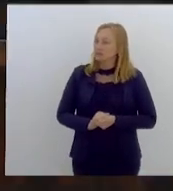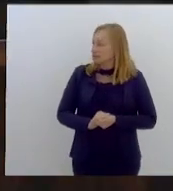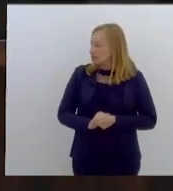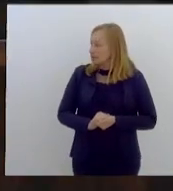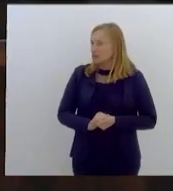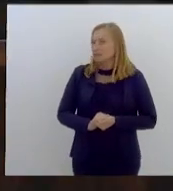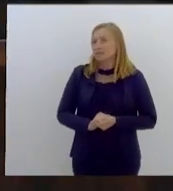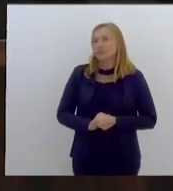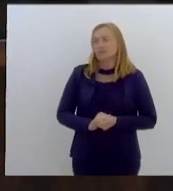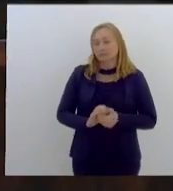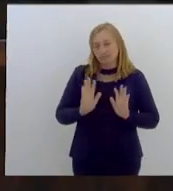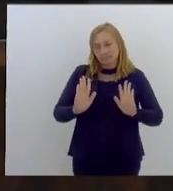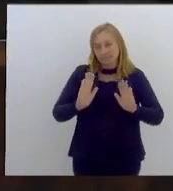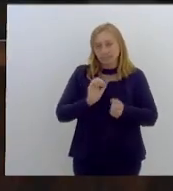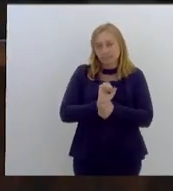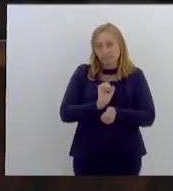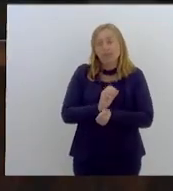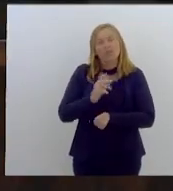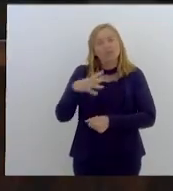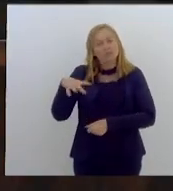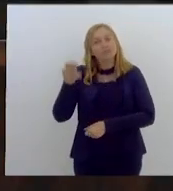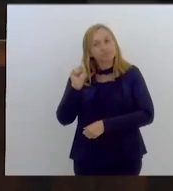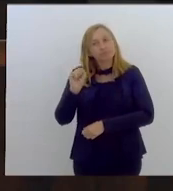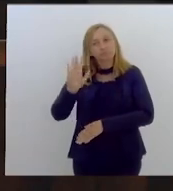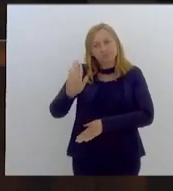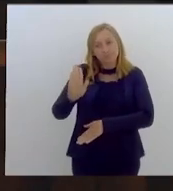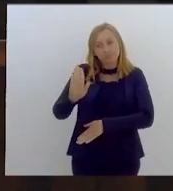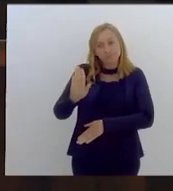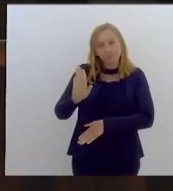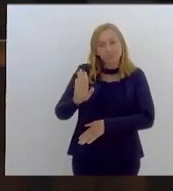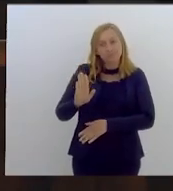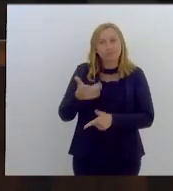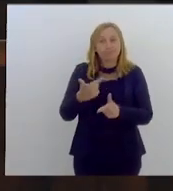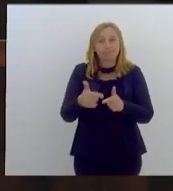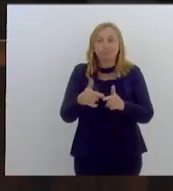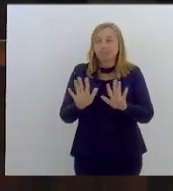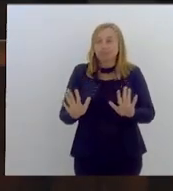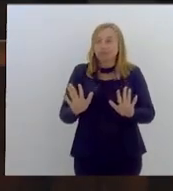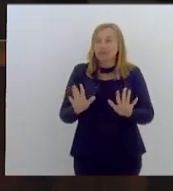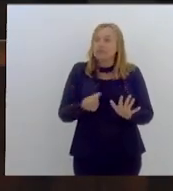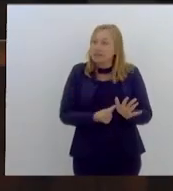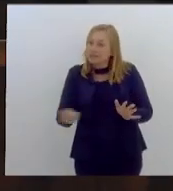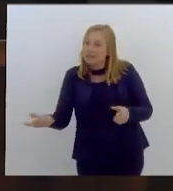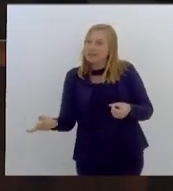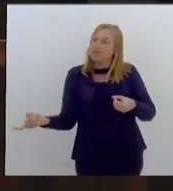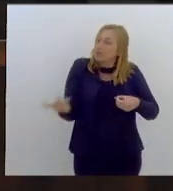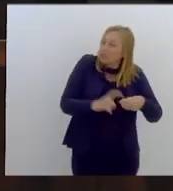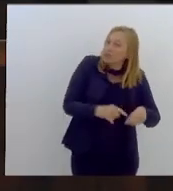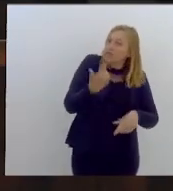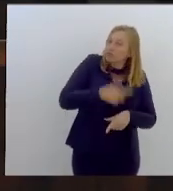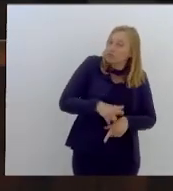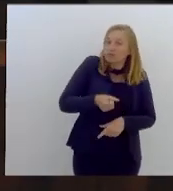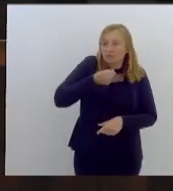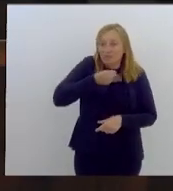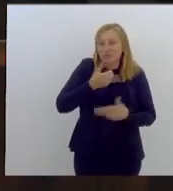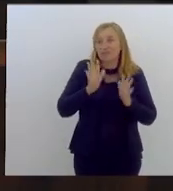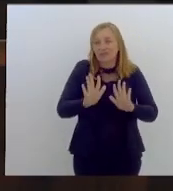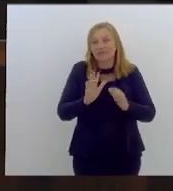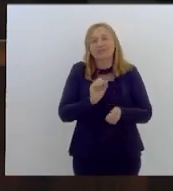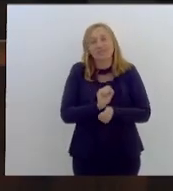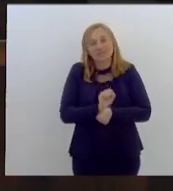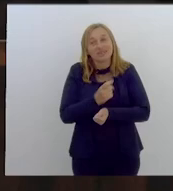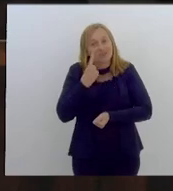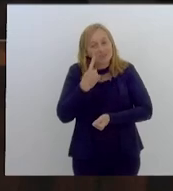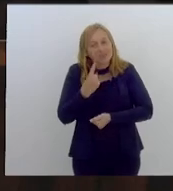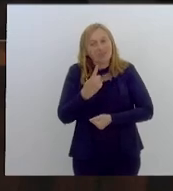outro parlamentar, por favor, Chico. Eu vou ouvir. Não, não, o microfone não é de Vossa Excelência. Vossa Excelência já saiu e já ia voltar de novo no microfone. Só queria. Deixa, vamos